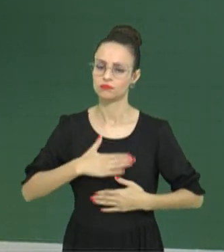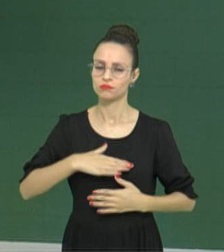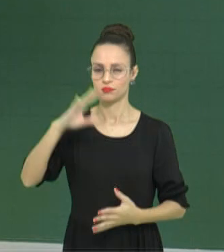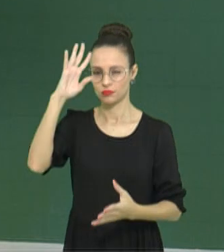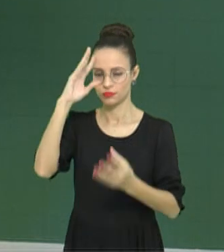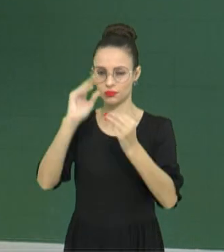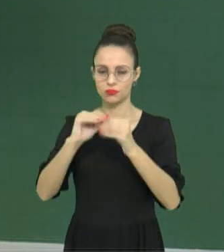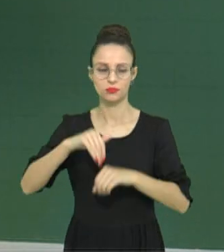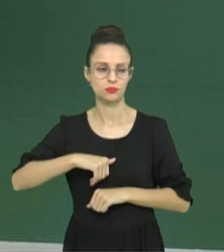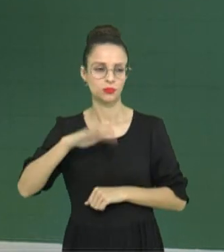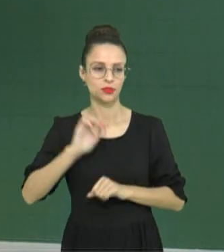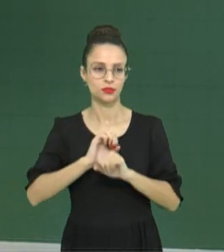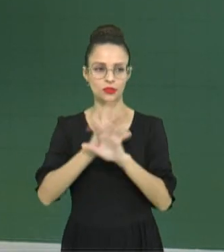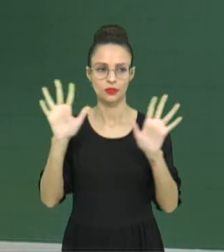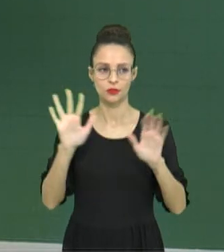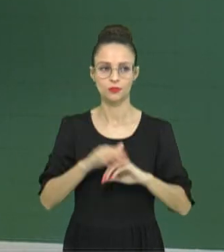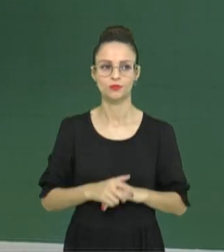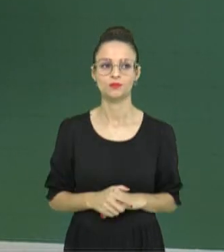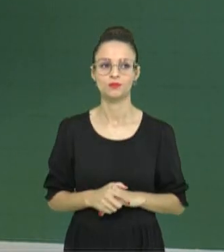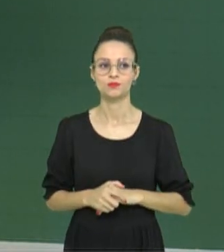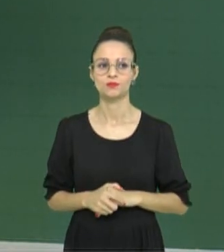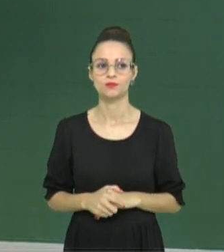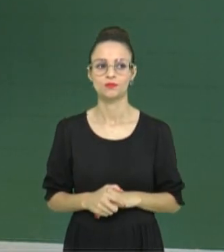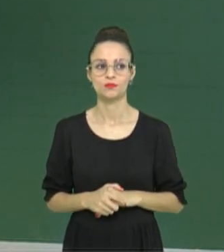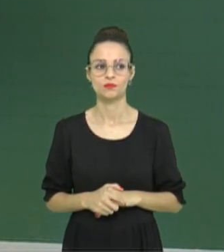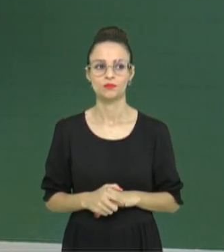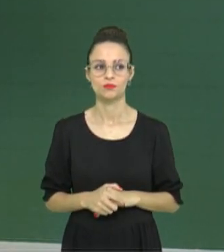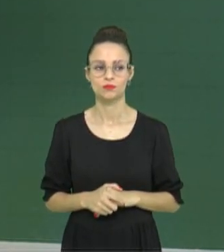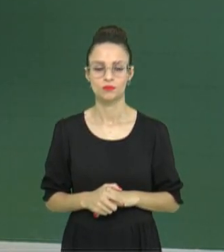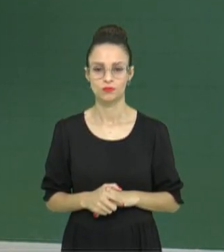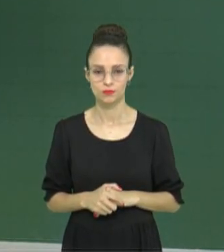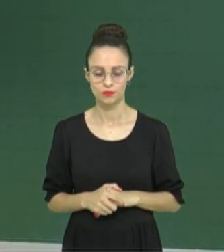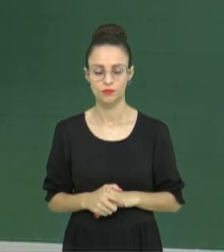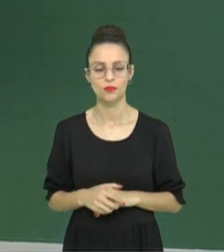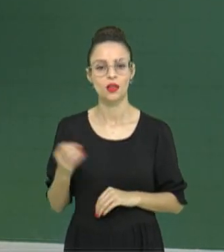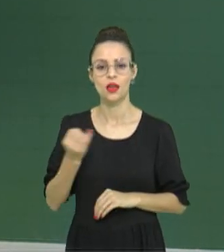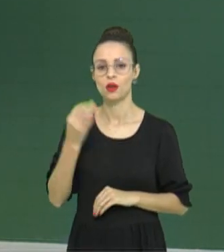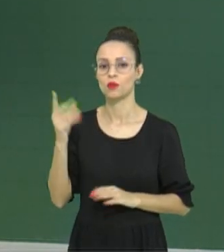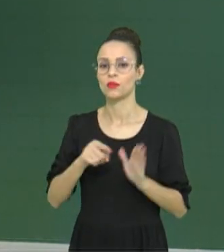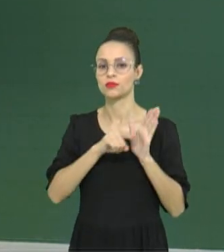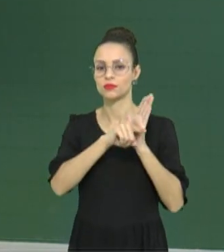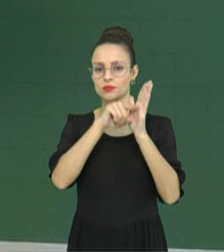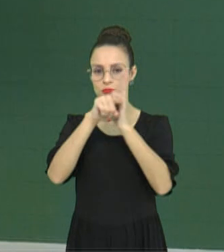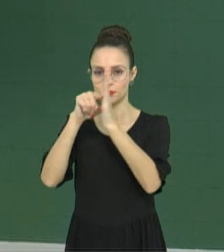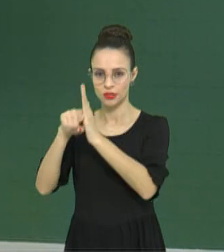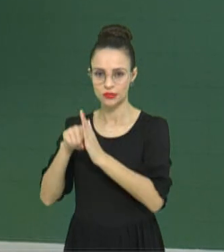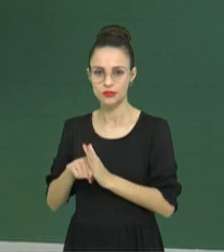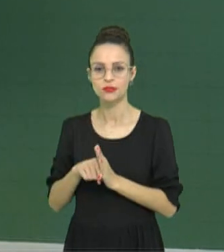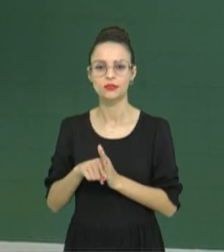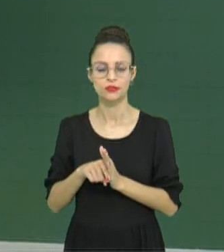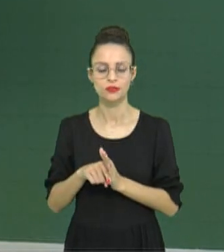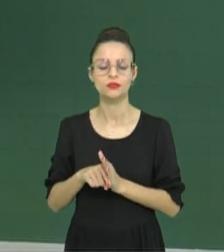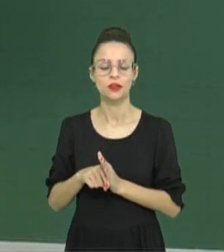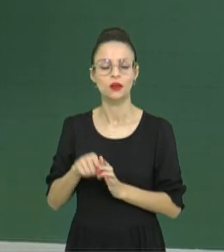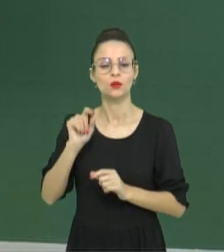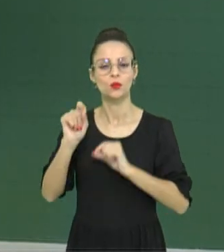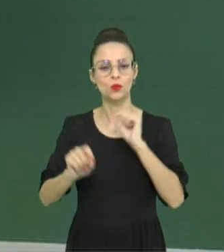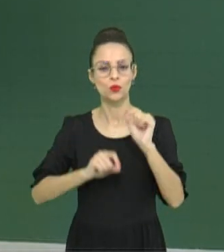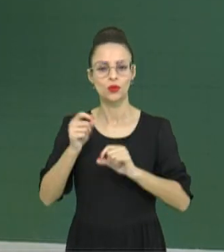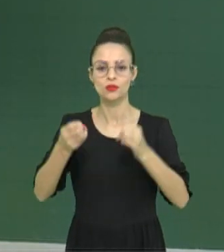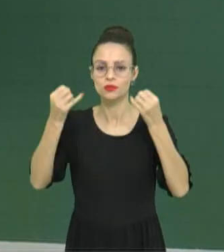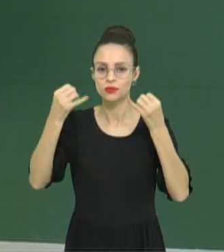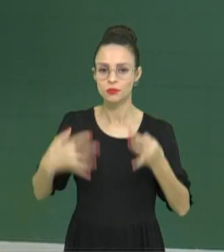entender melhor cada um deles. Okay? Algumas pesquisas, algumas inclusive citei na aula anterior, que falam aí